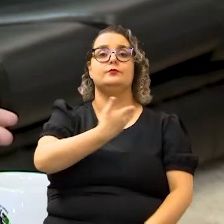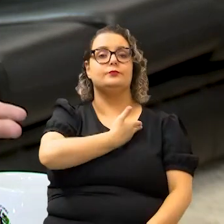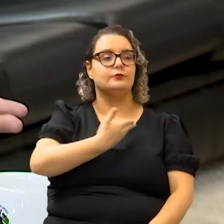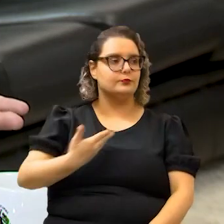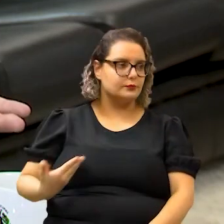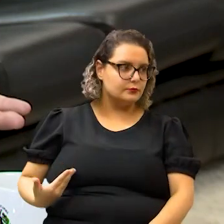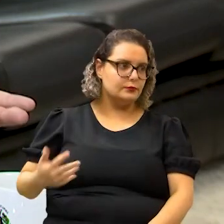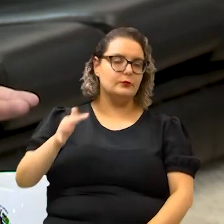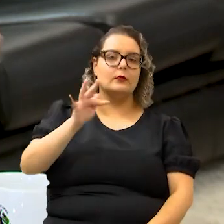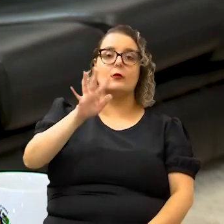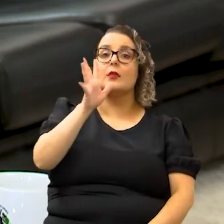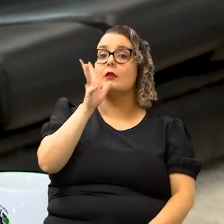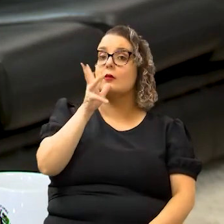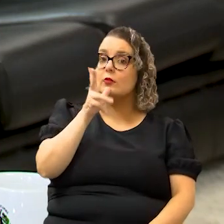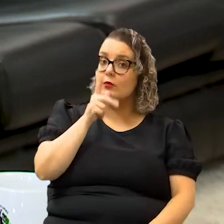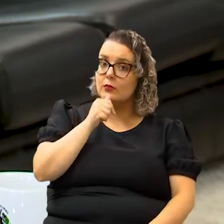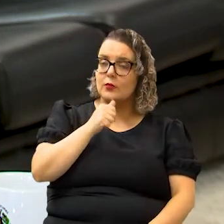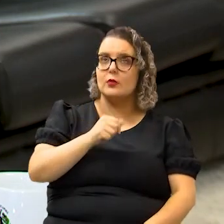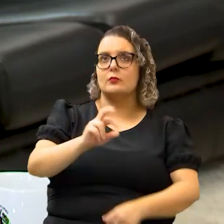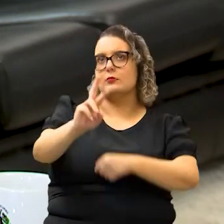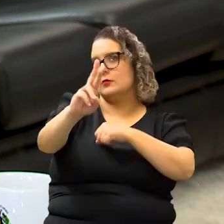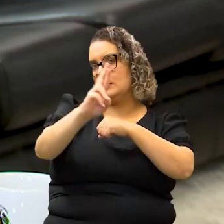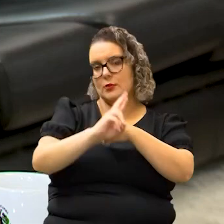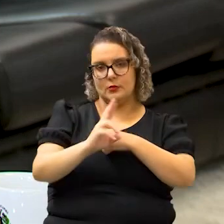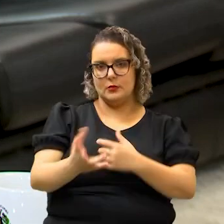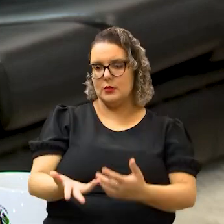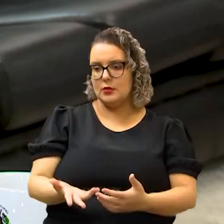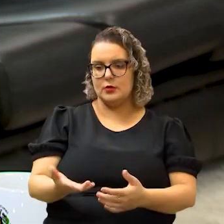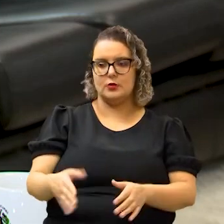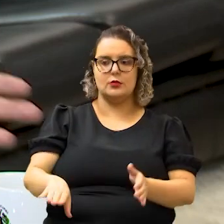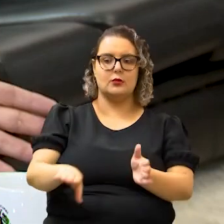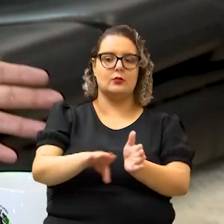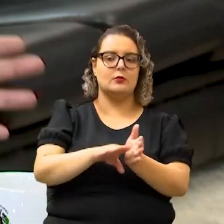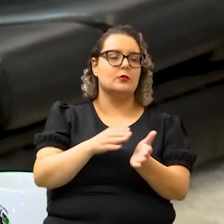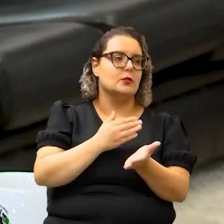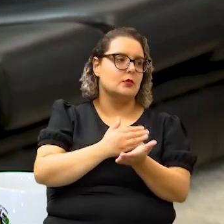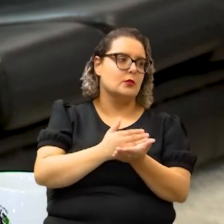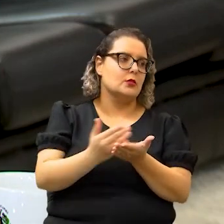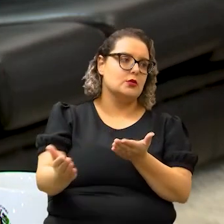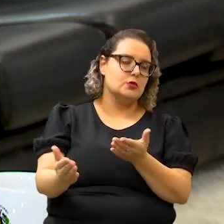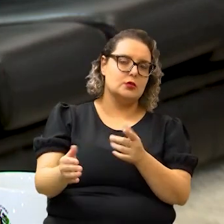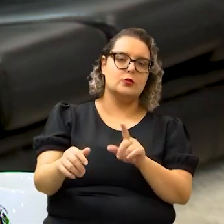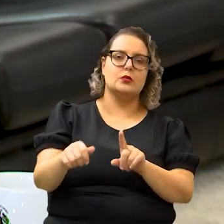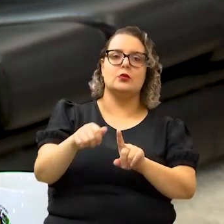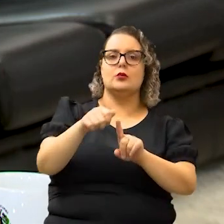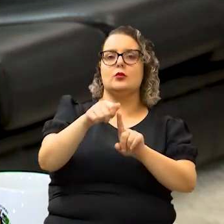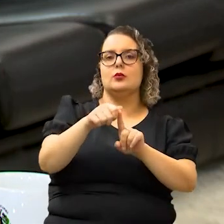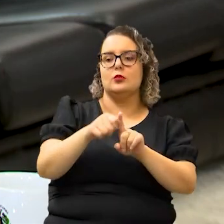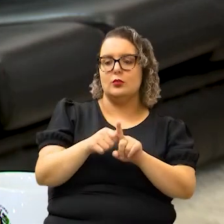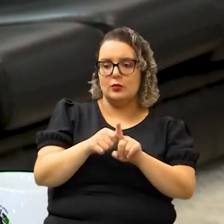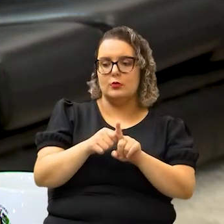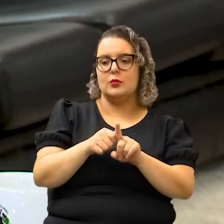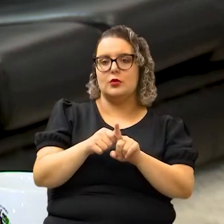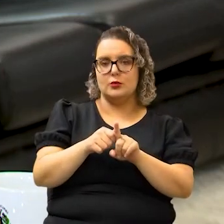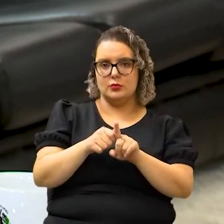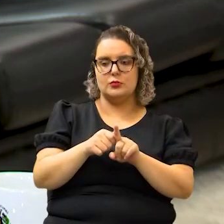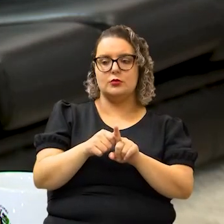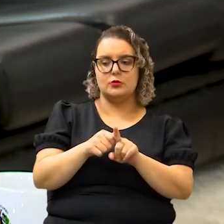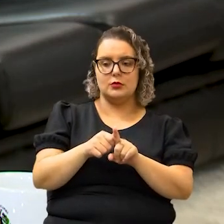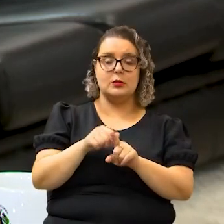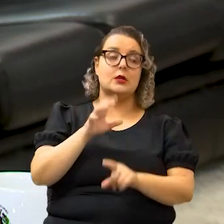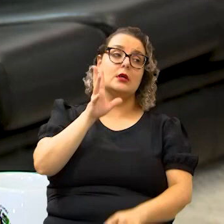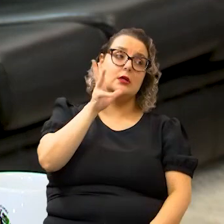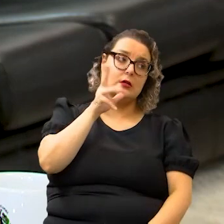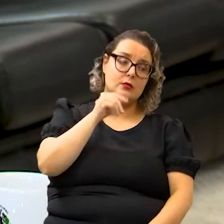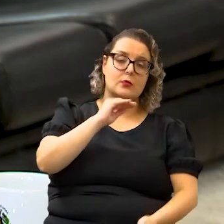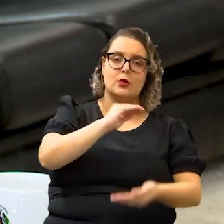Acontece que o governo federal demorou, né, a repassar o recurso, que chegou só no início do mês, e aí demorou